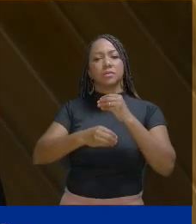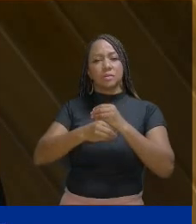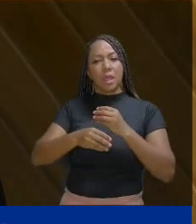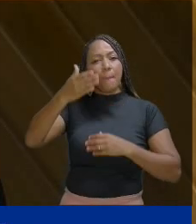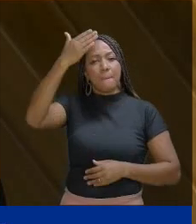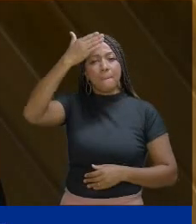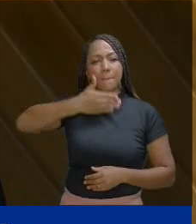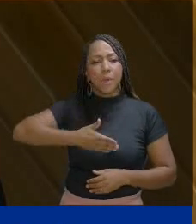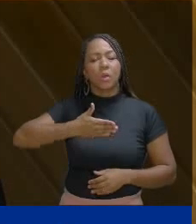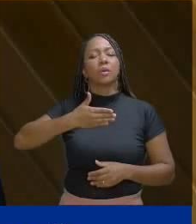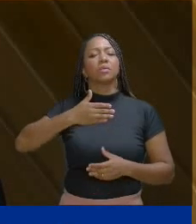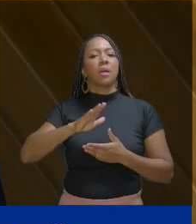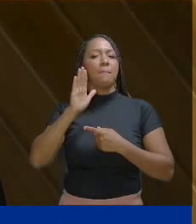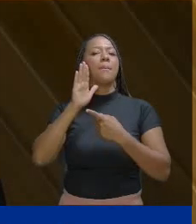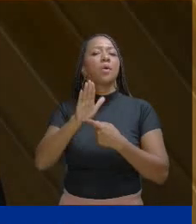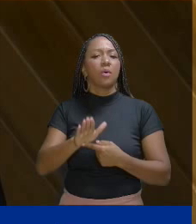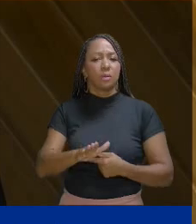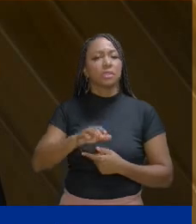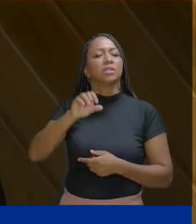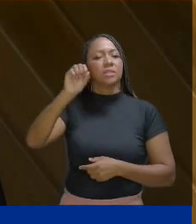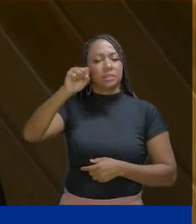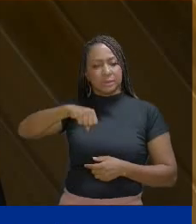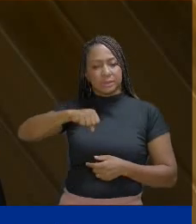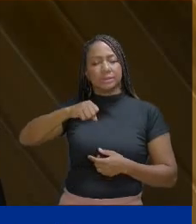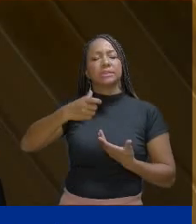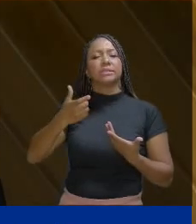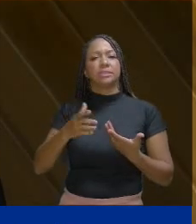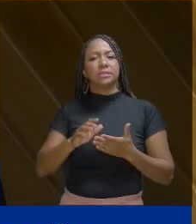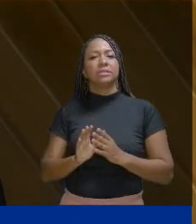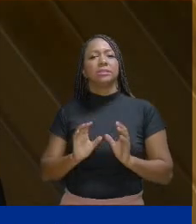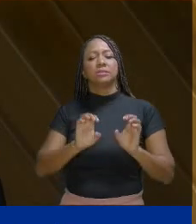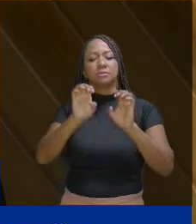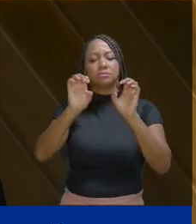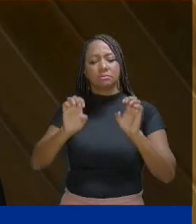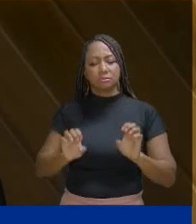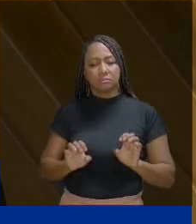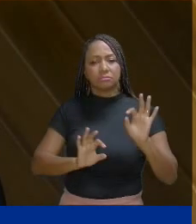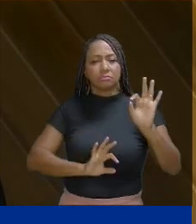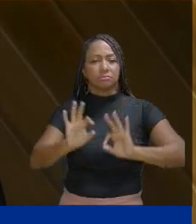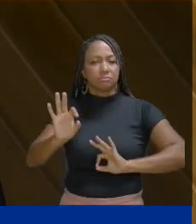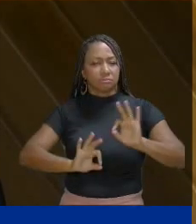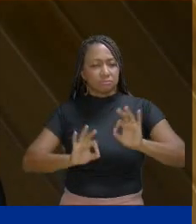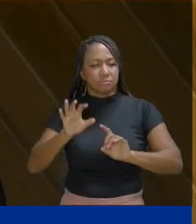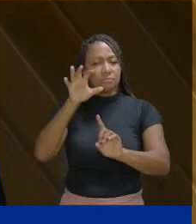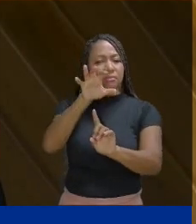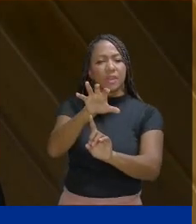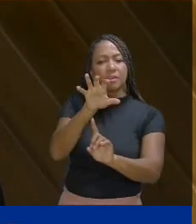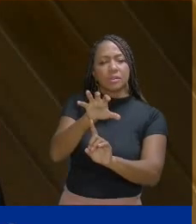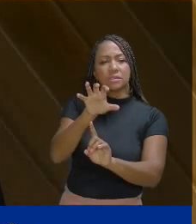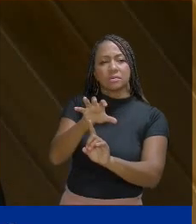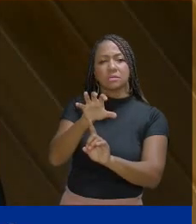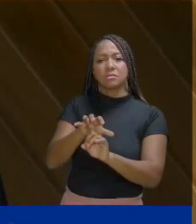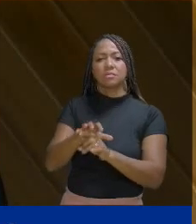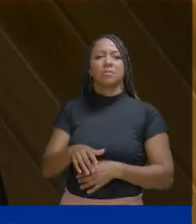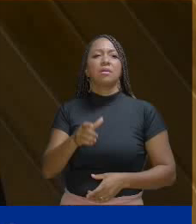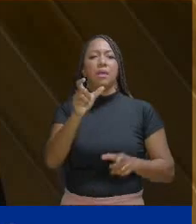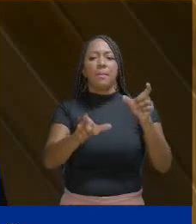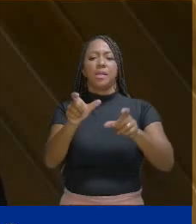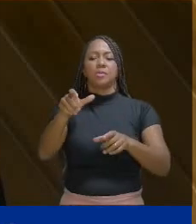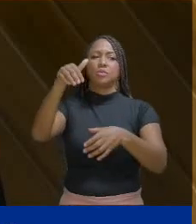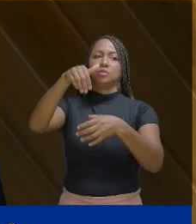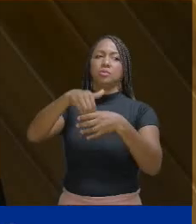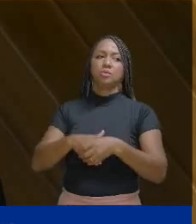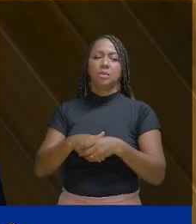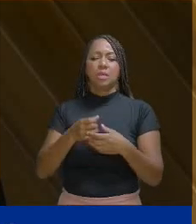que as provas colhidas indicam que houve uma estrutura voltada para aliciamento de eleitores. A